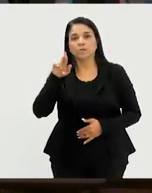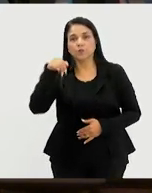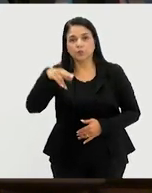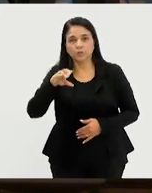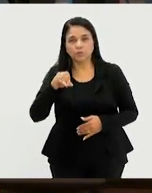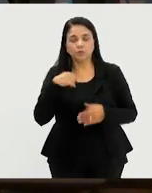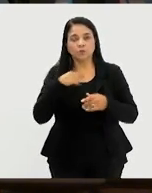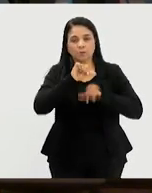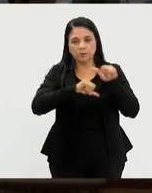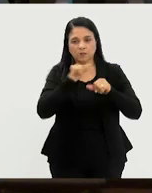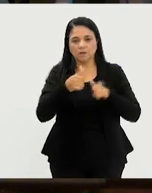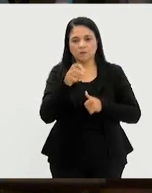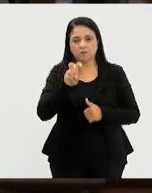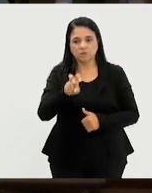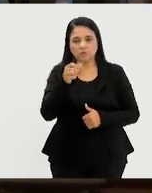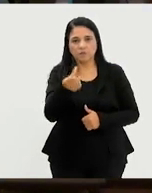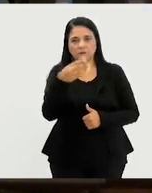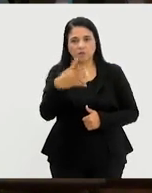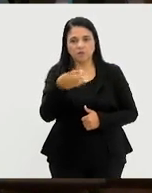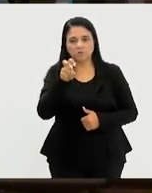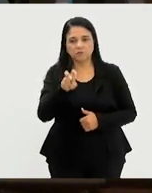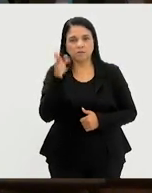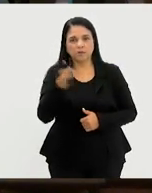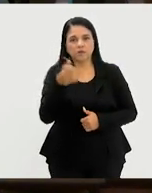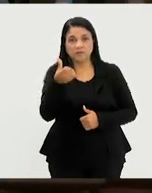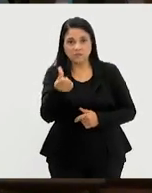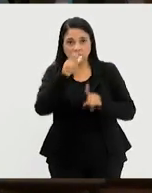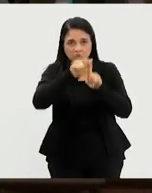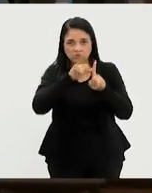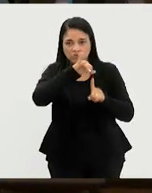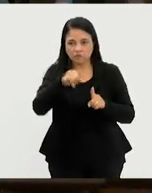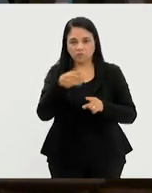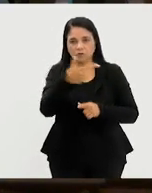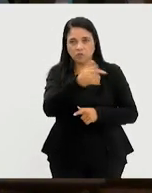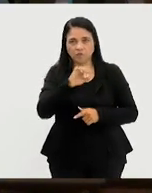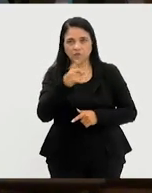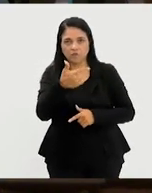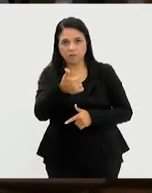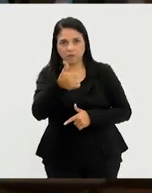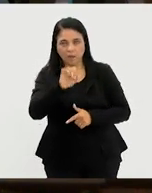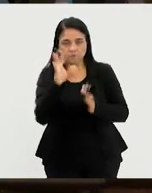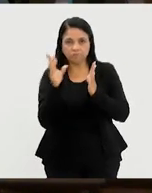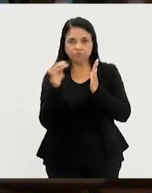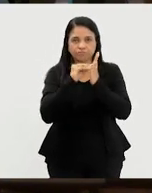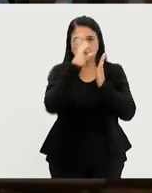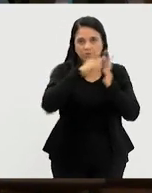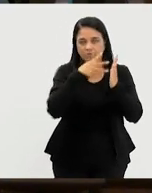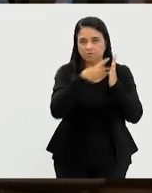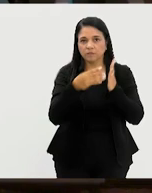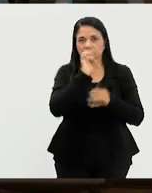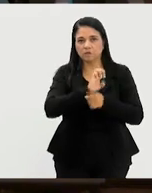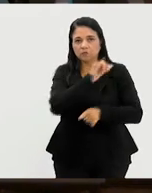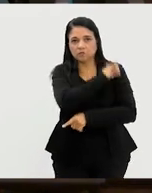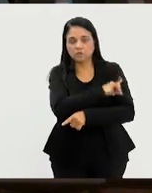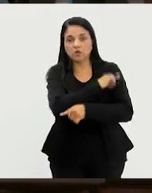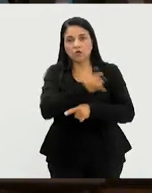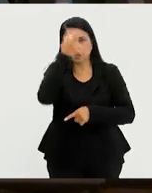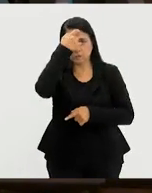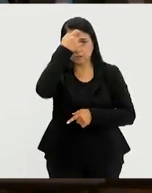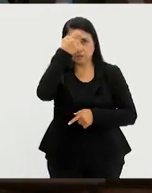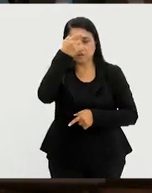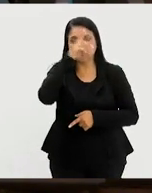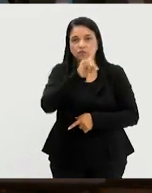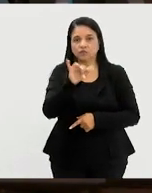número 5645 de 6 de janeiro de 2010 incluindo no calendário Oficial do Estado do Rio de Janeiro o dia de conscientização